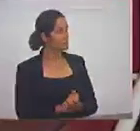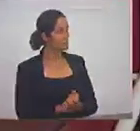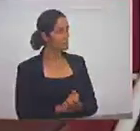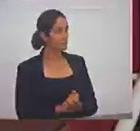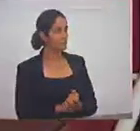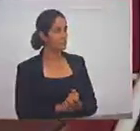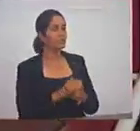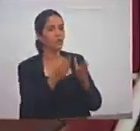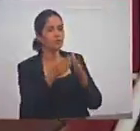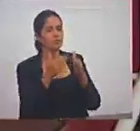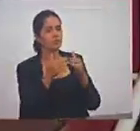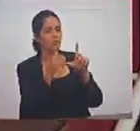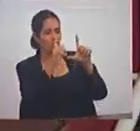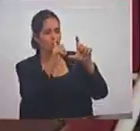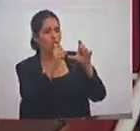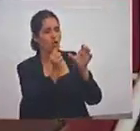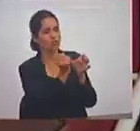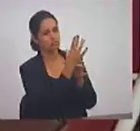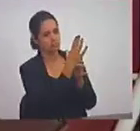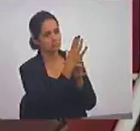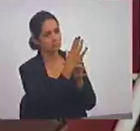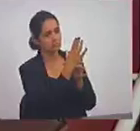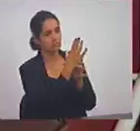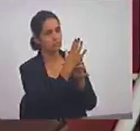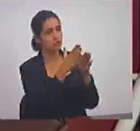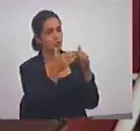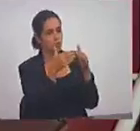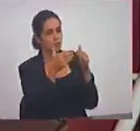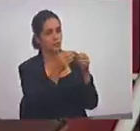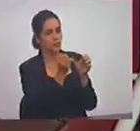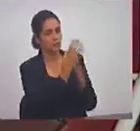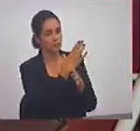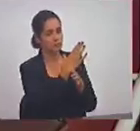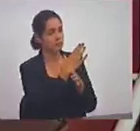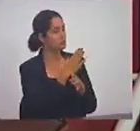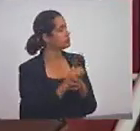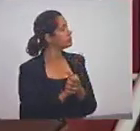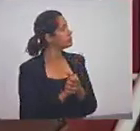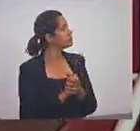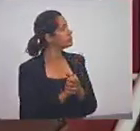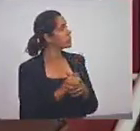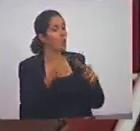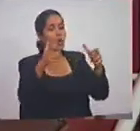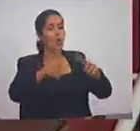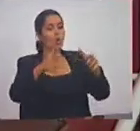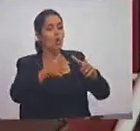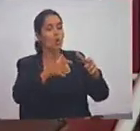que o Thiago colocasse as fotos da nossa presença lá no, na reinauguração do CSU, né, da revitalização do